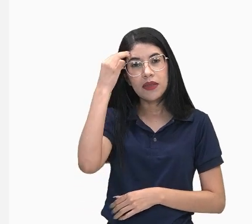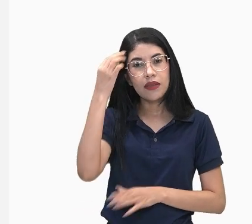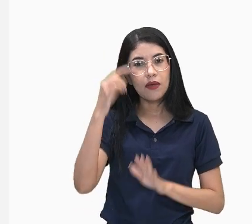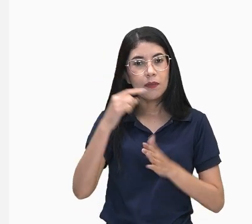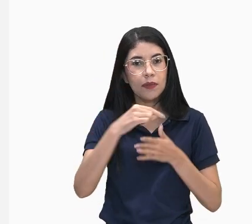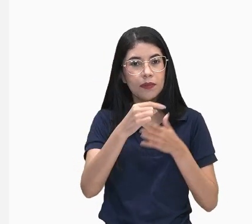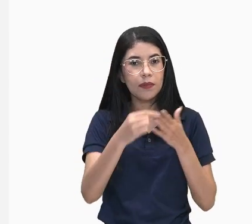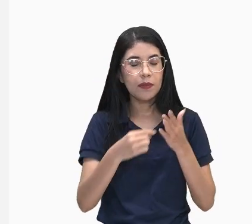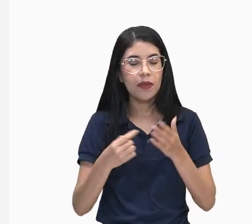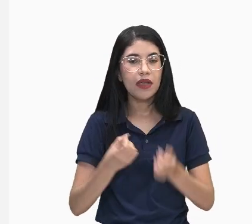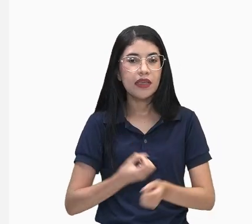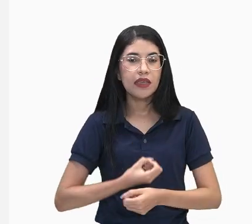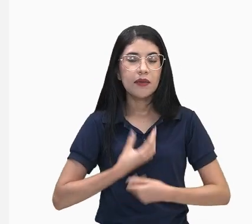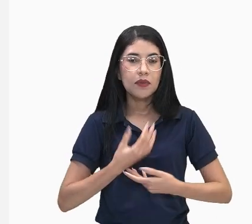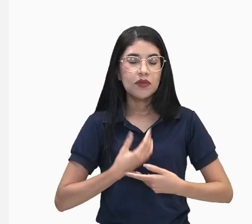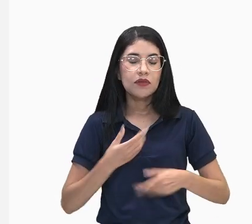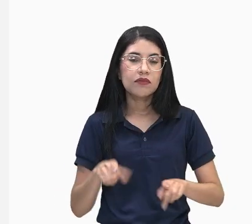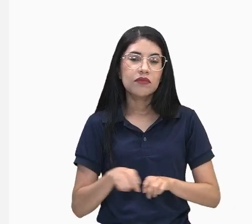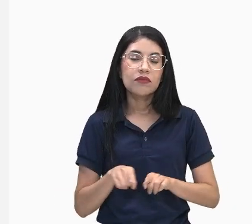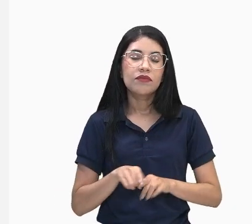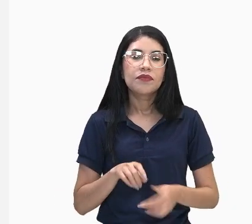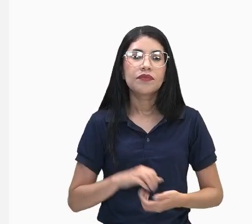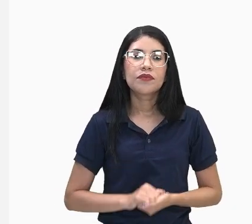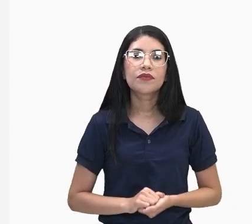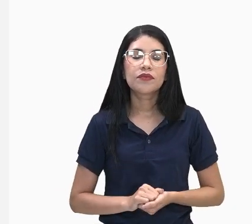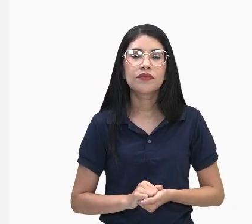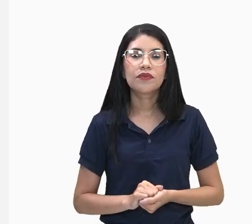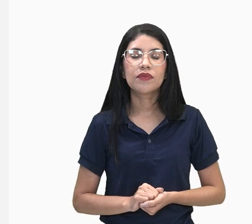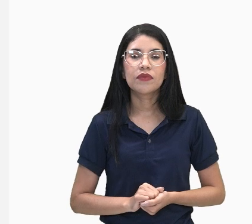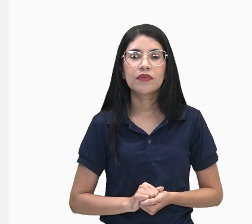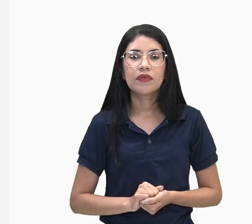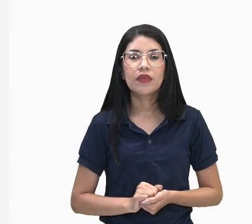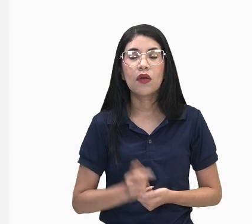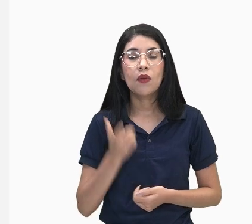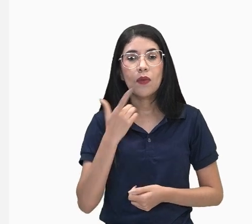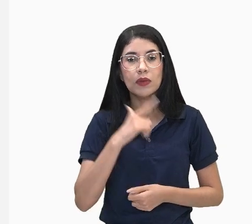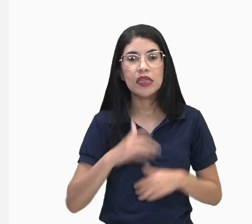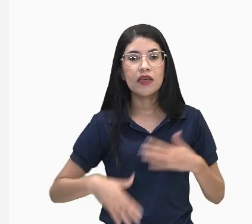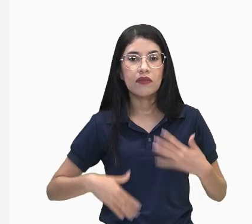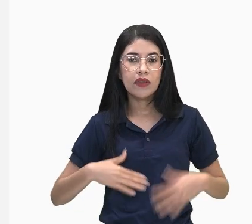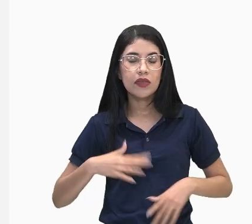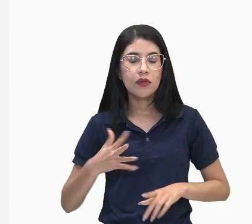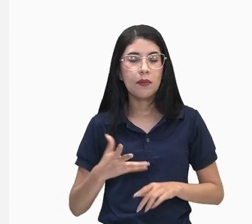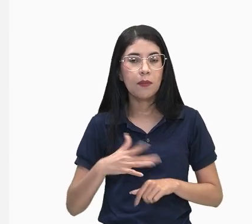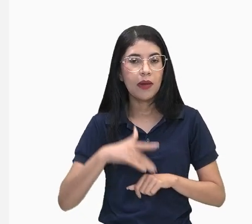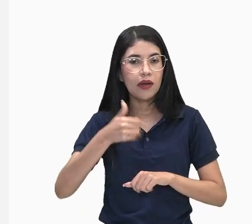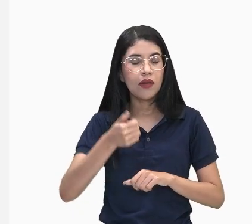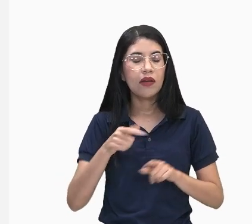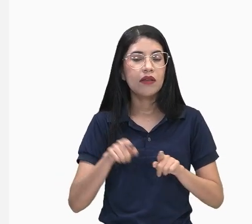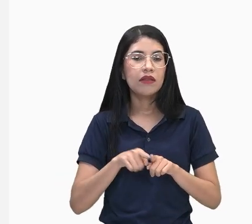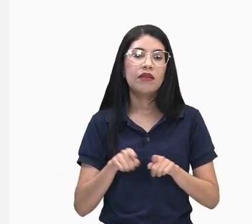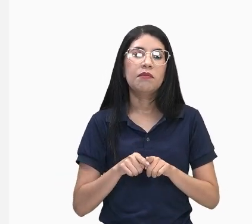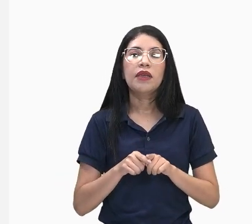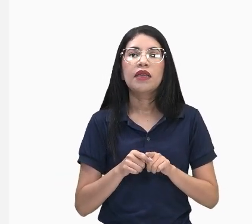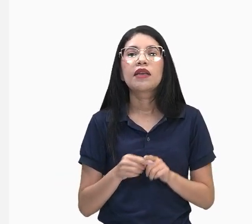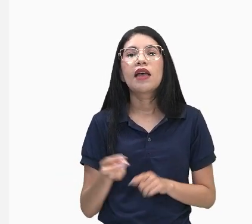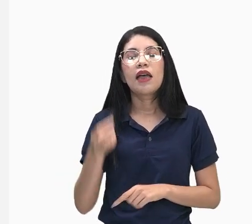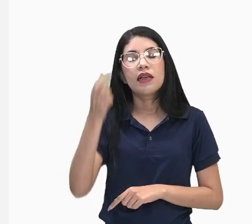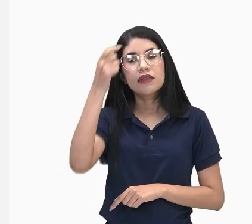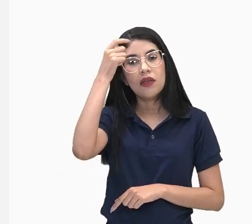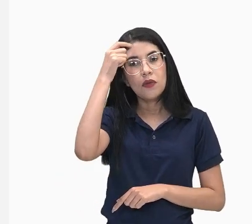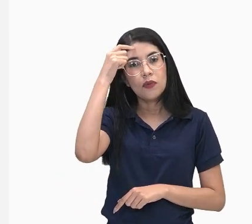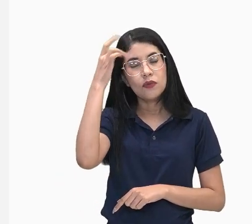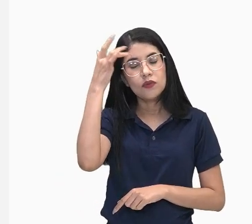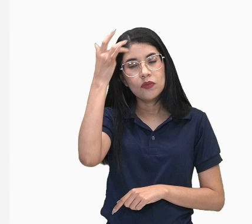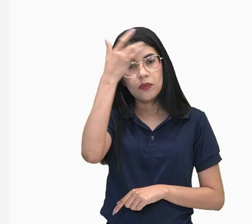Olha só, para reforçar, além dos ganhos físicos, o atletismo também impacta positivamente a saúde mental.